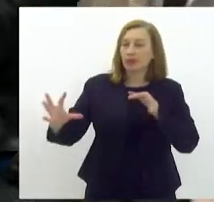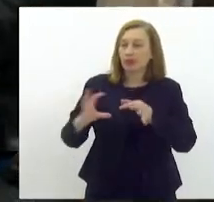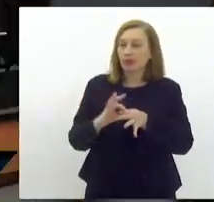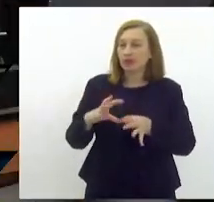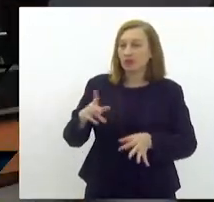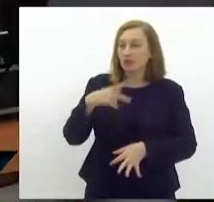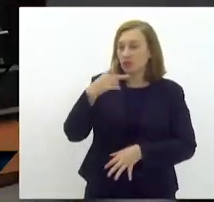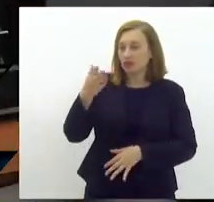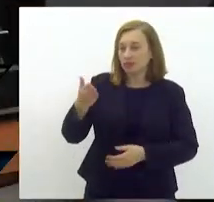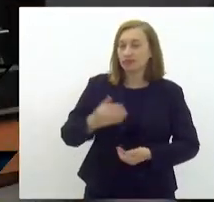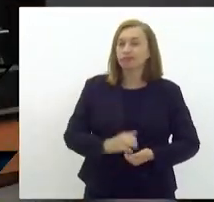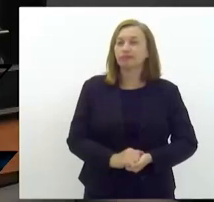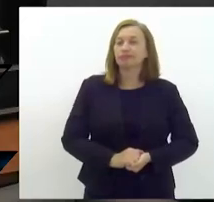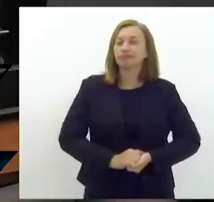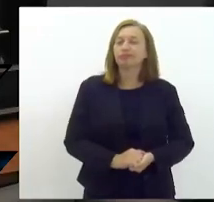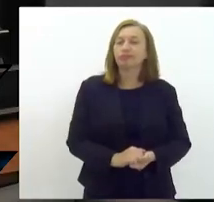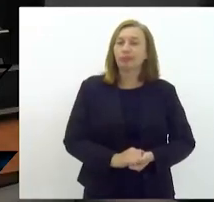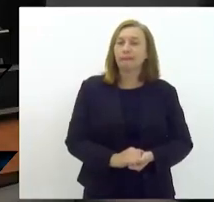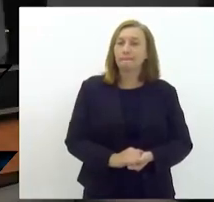você